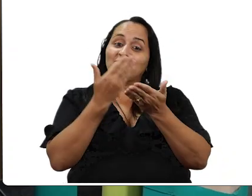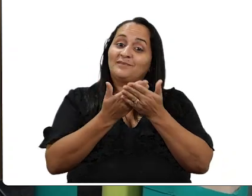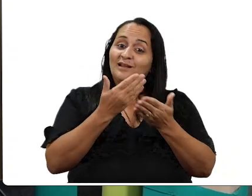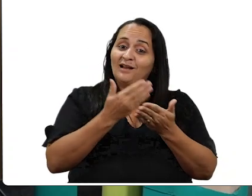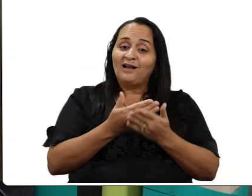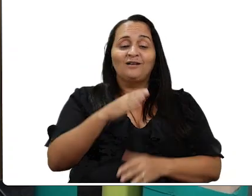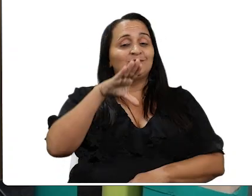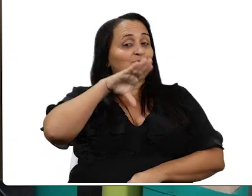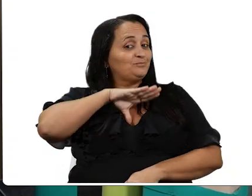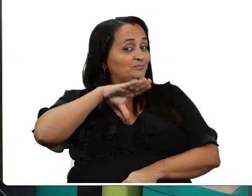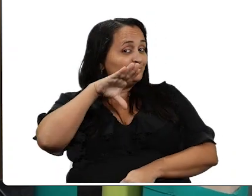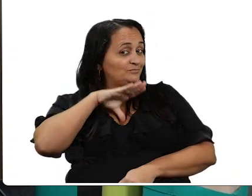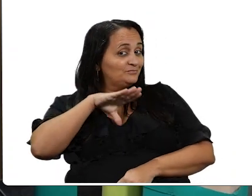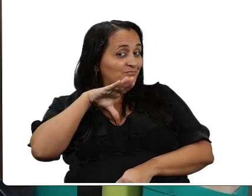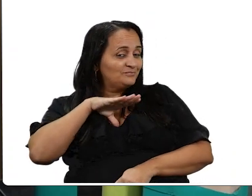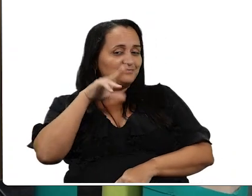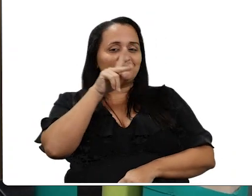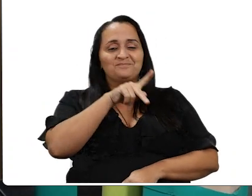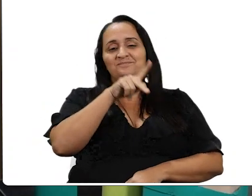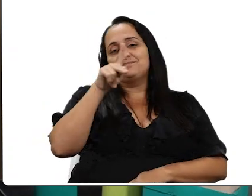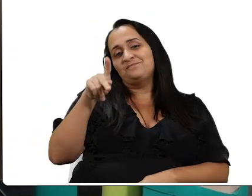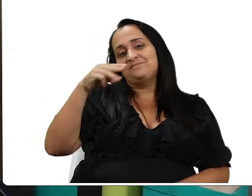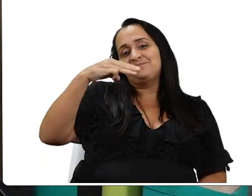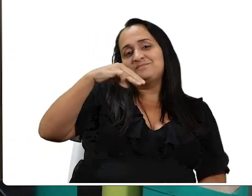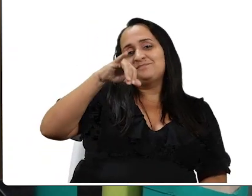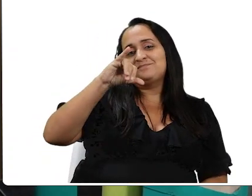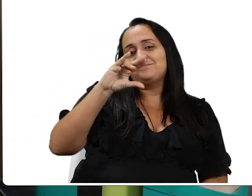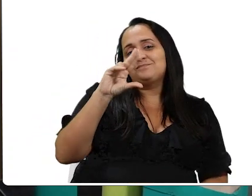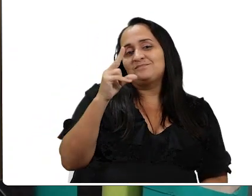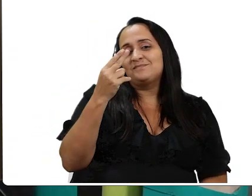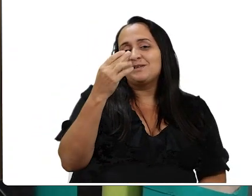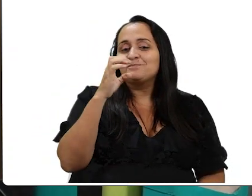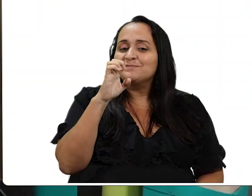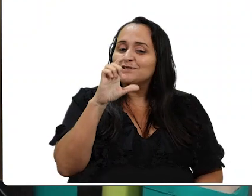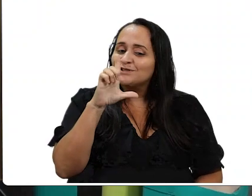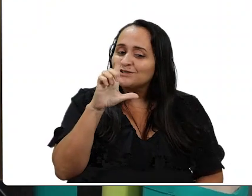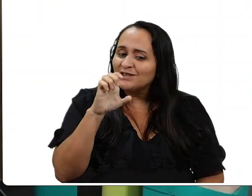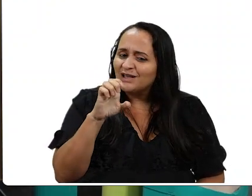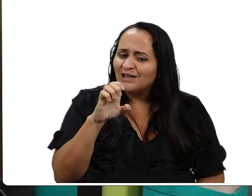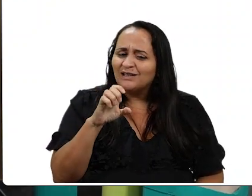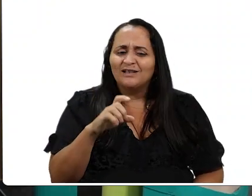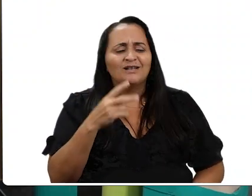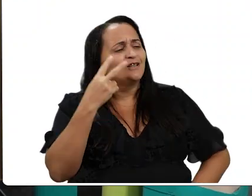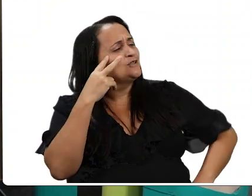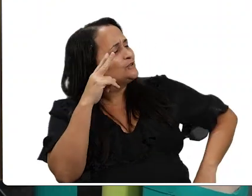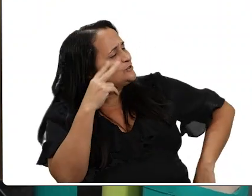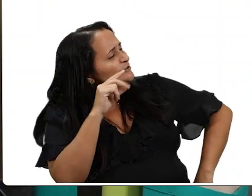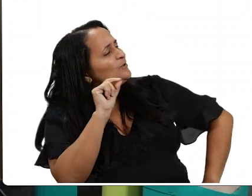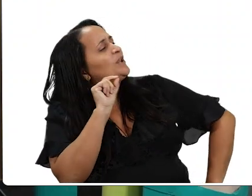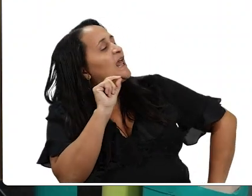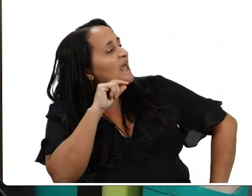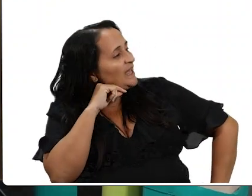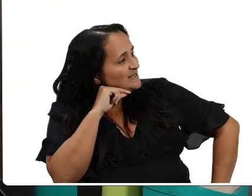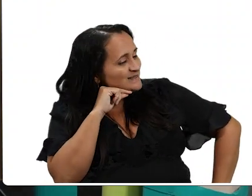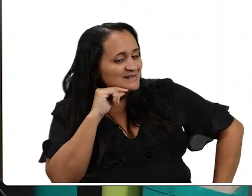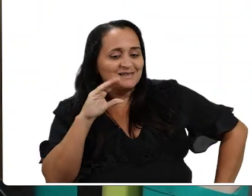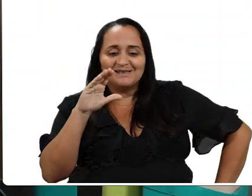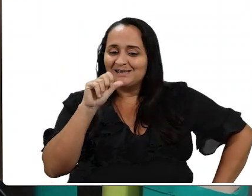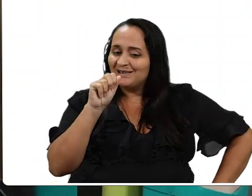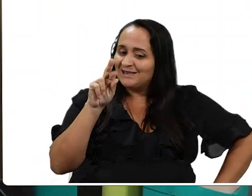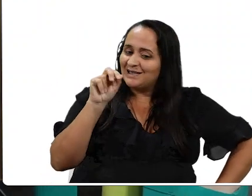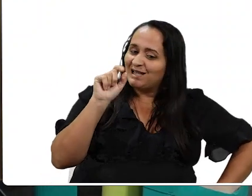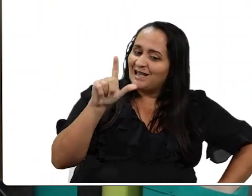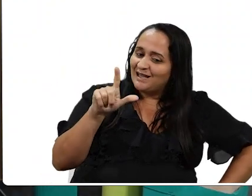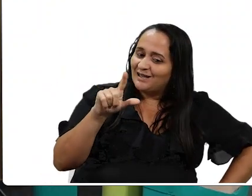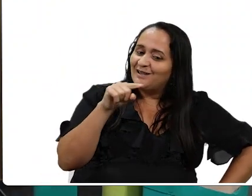ciclo 2 com a professora Michele Reis. Pois é, Carol, que história é essa, Carol? É o tema da aula de hoje, não é? Certeza,